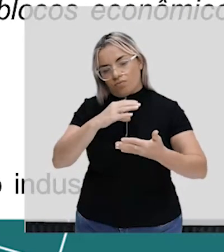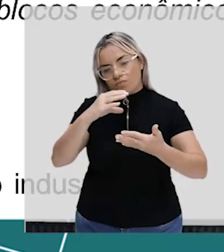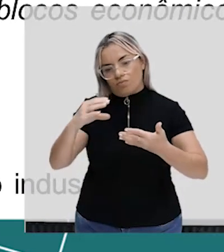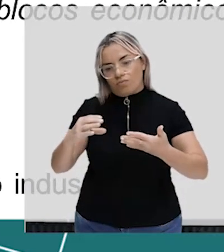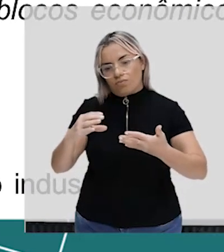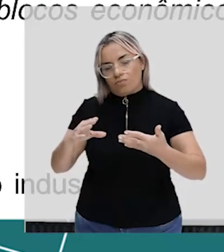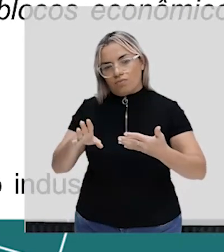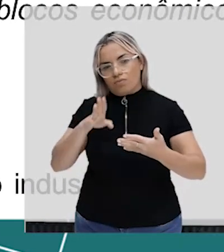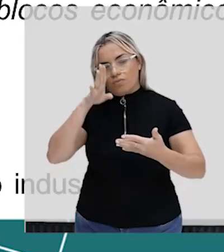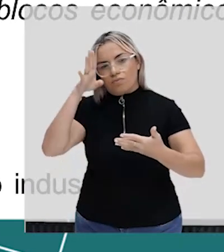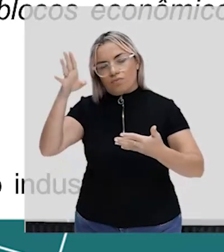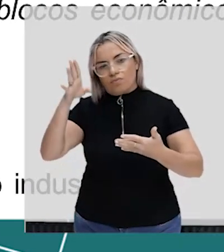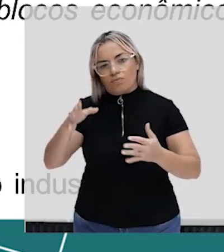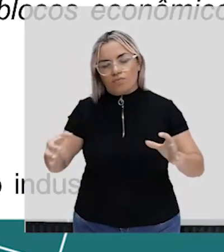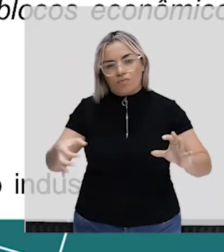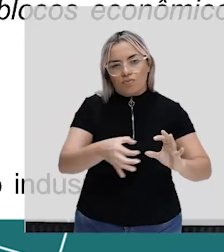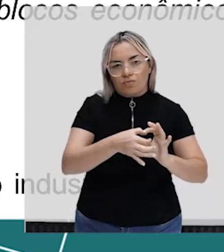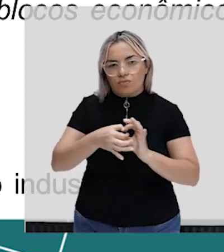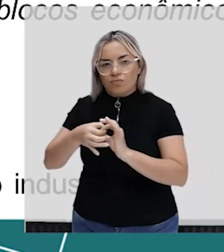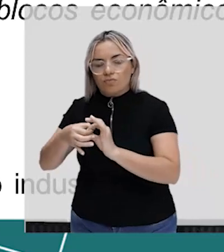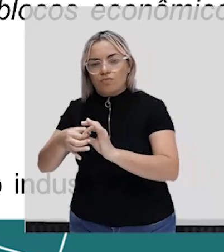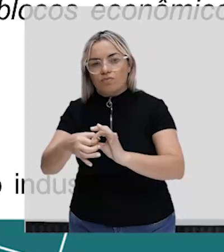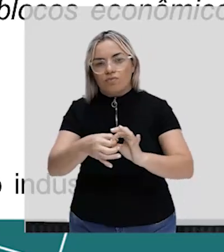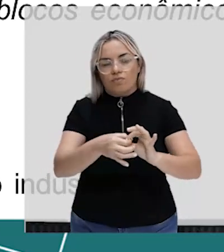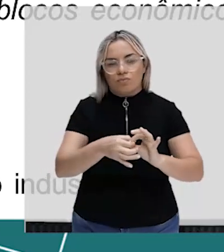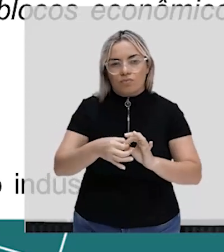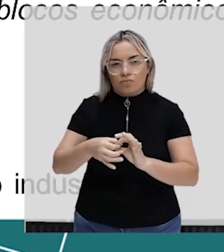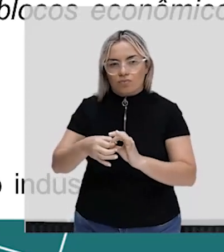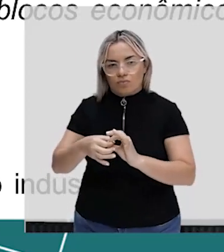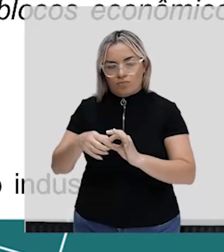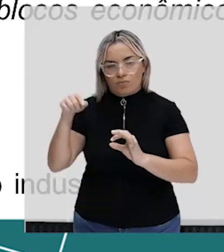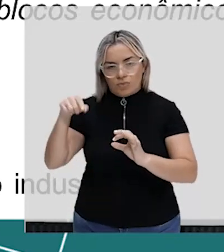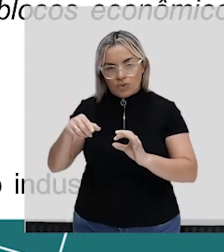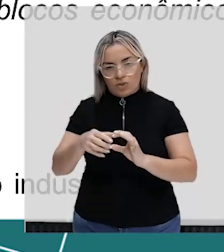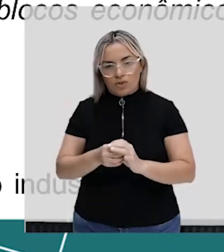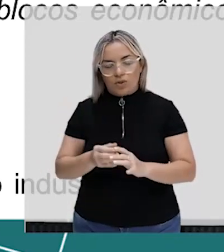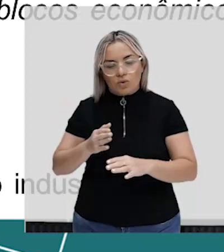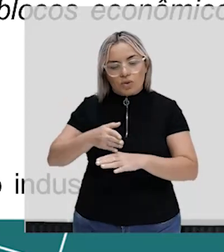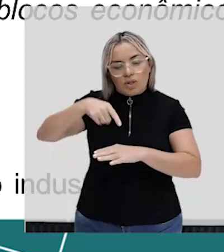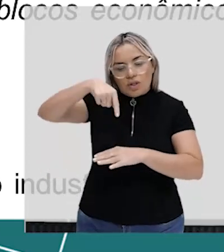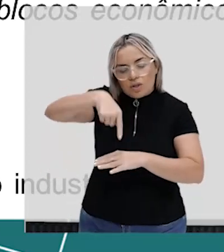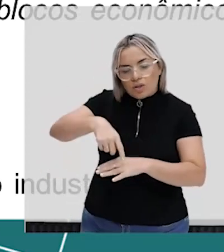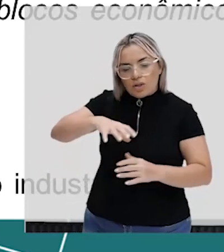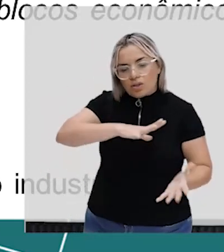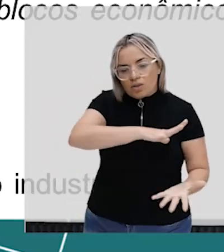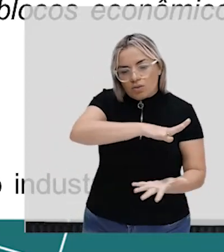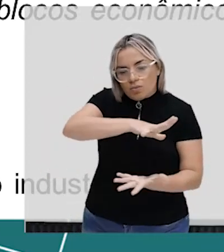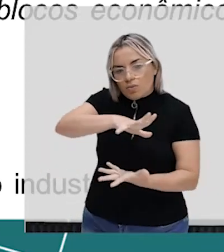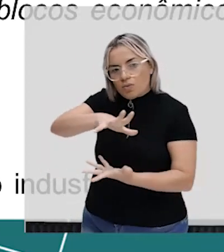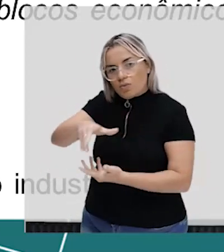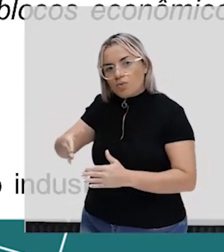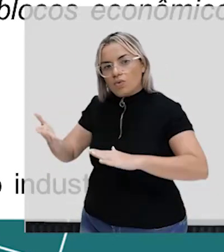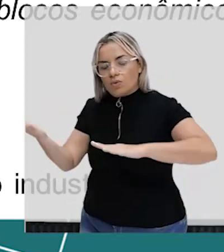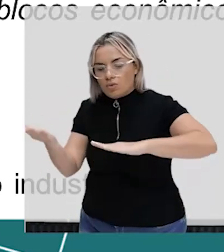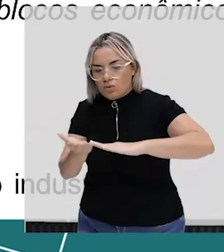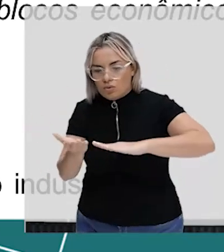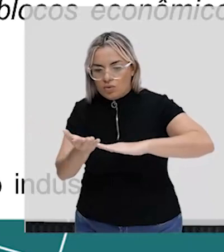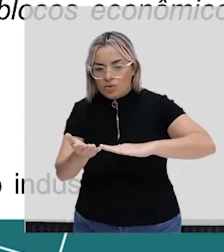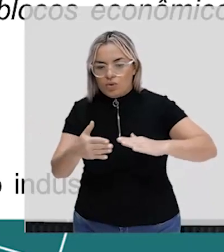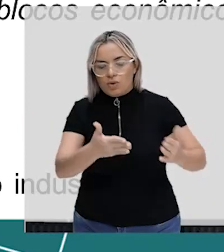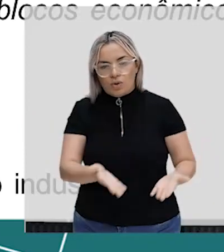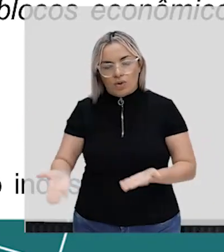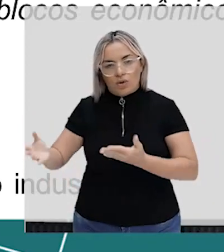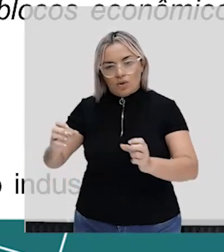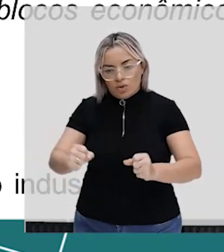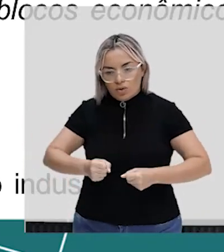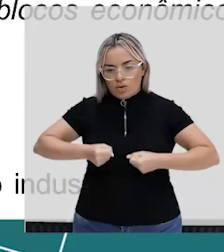vão ter essa maior integração no mundo contemporâneo? É a evolução do processo da globalização, a sua consolidação, que vai possibilitar o quê?